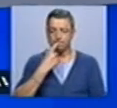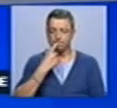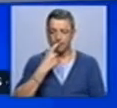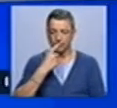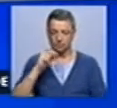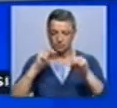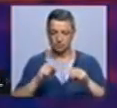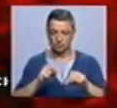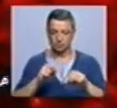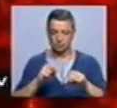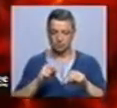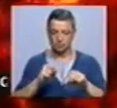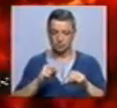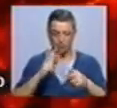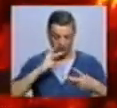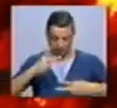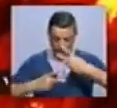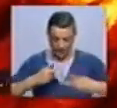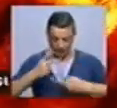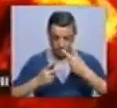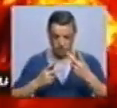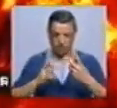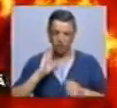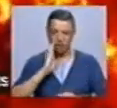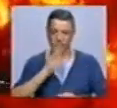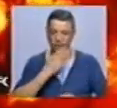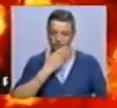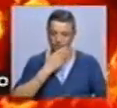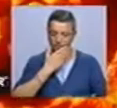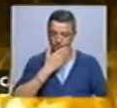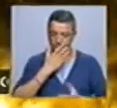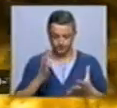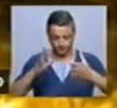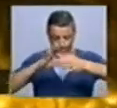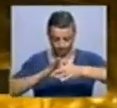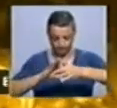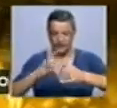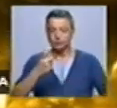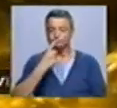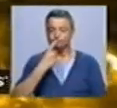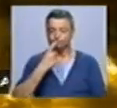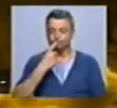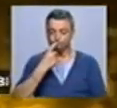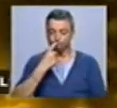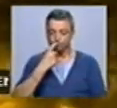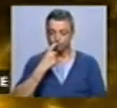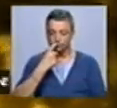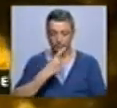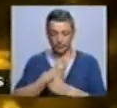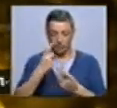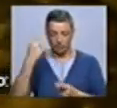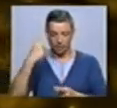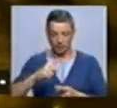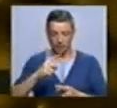geológicas e identificaram também as variações do campo magnético associadas nessas rochas. As rochas são autênticas bibliotecas